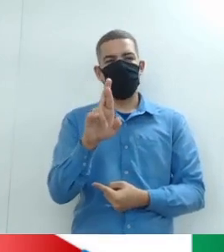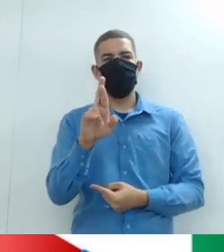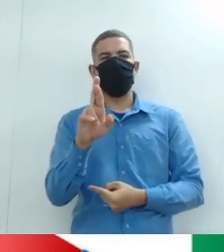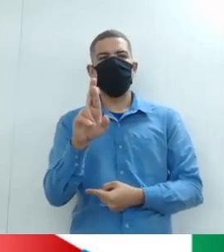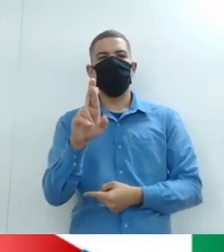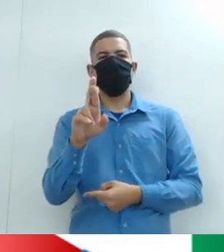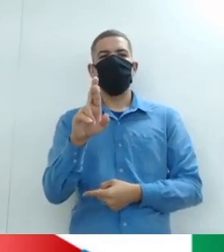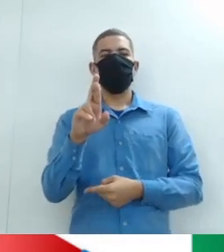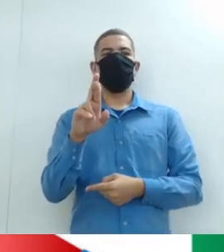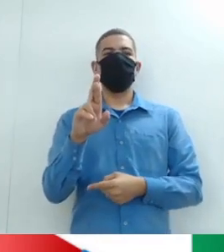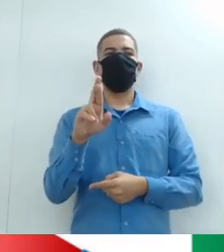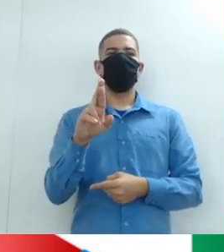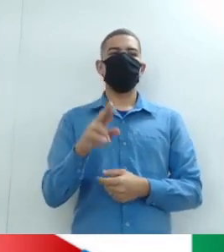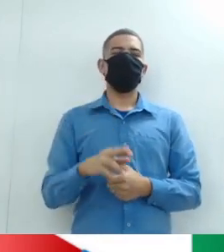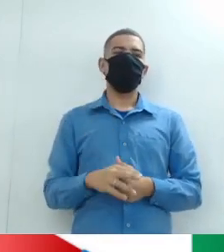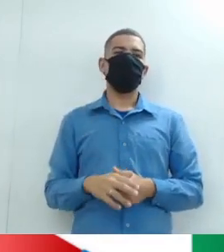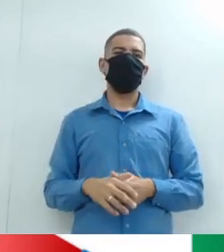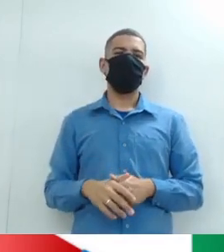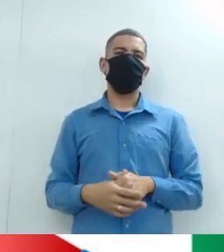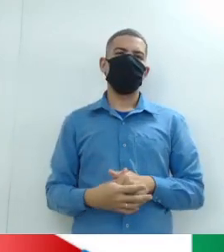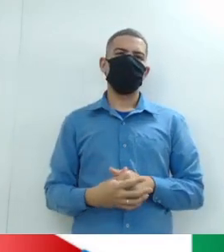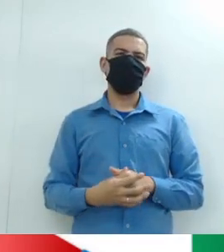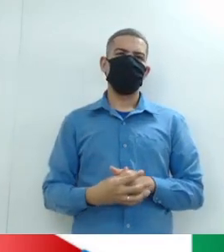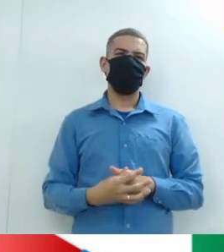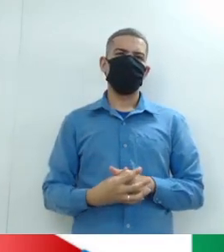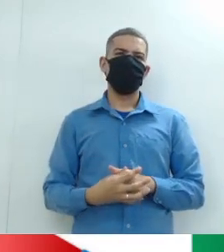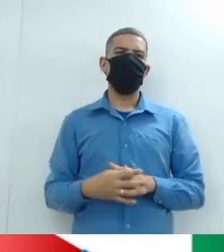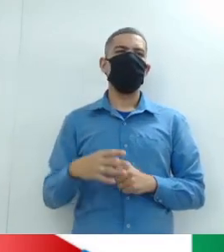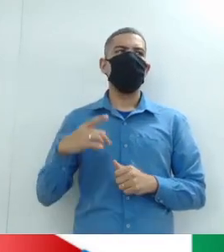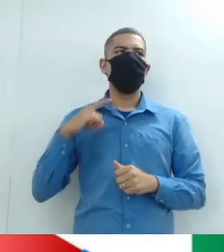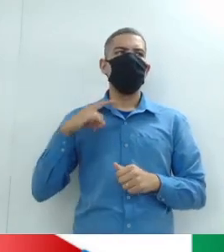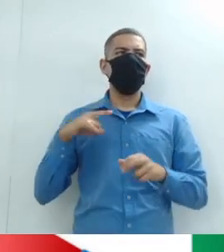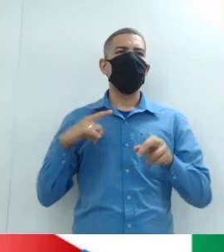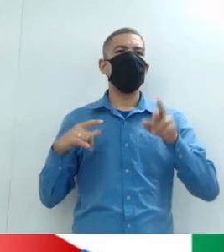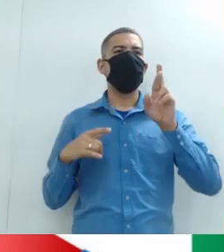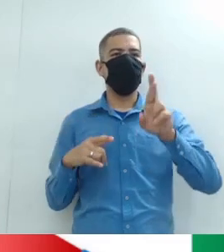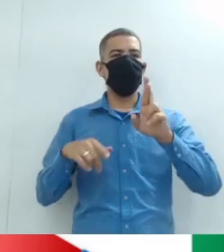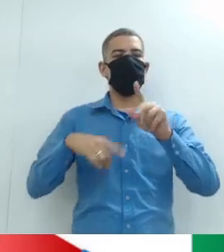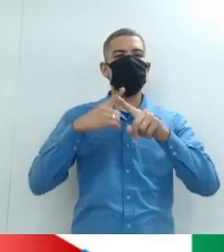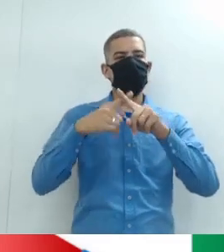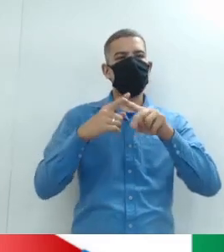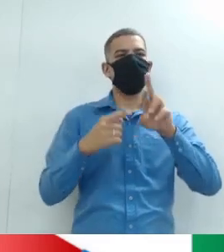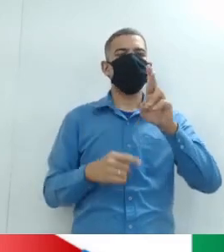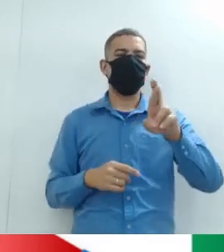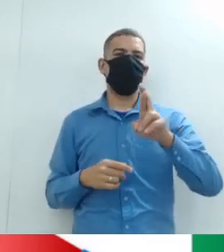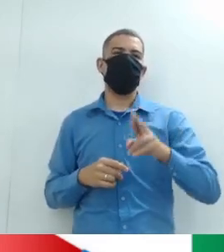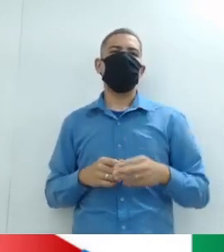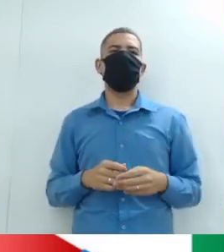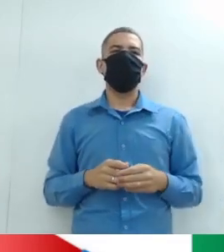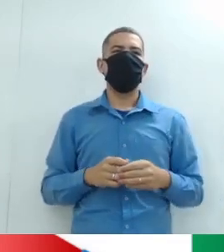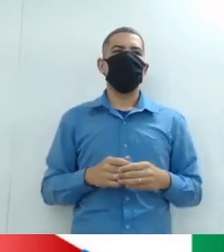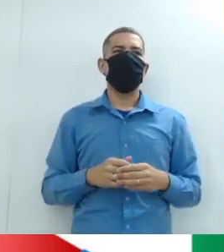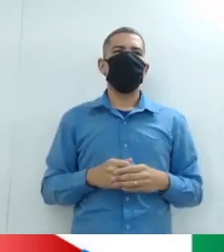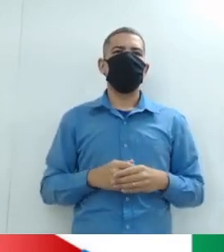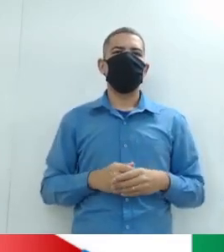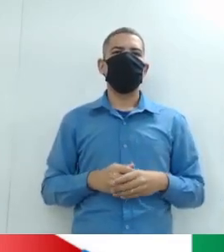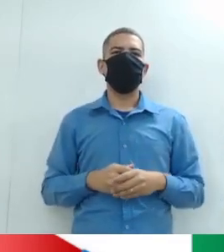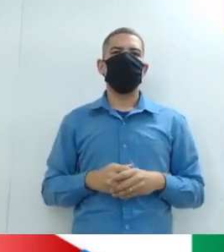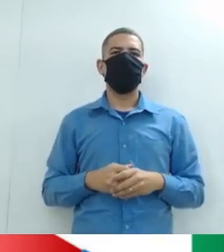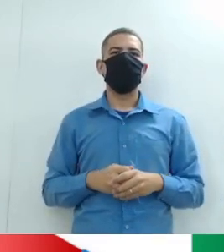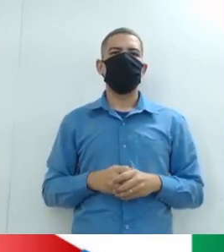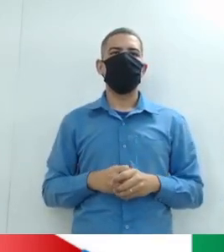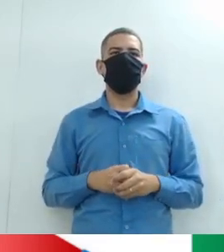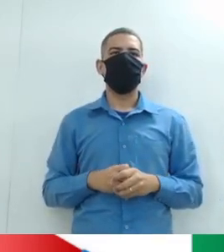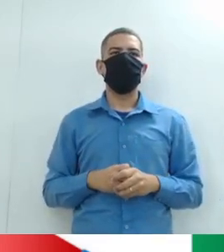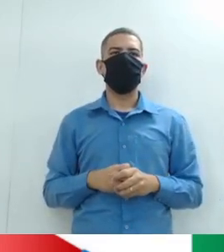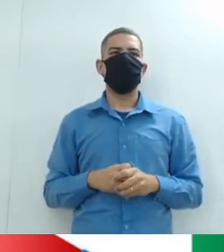vai ser πr ao quadrado, tá bom? R vezes R, não esquece, ok? Então segue comigo que a gente vai